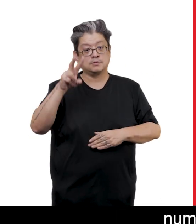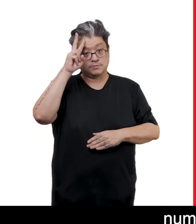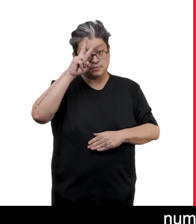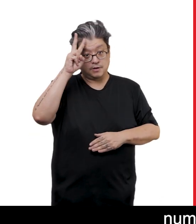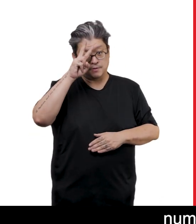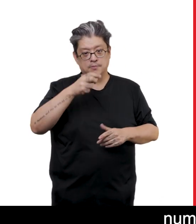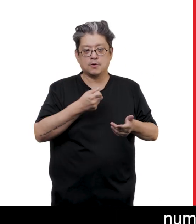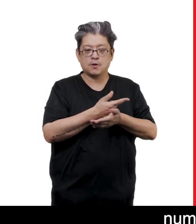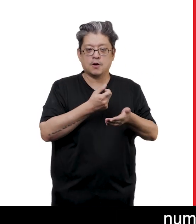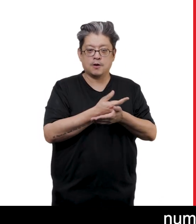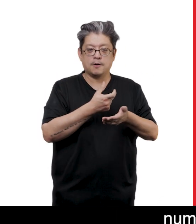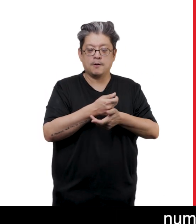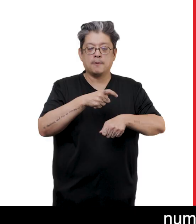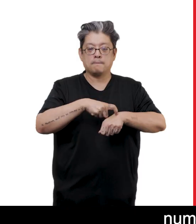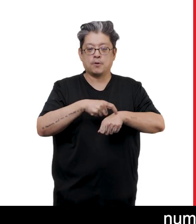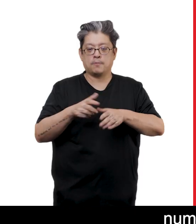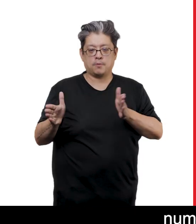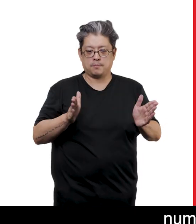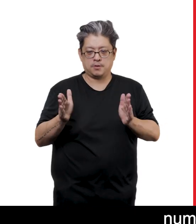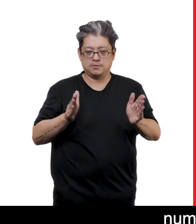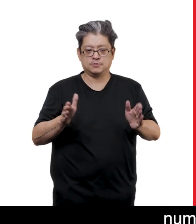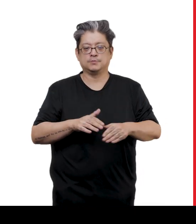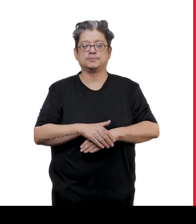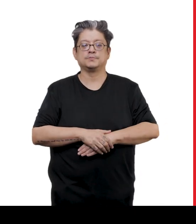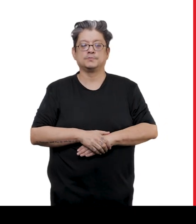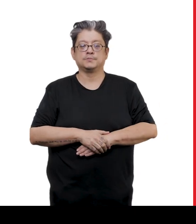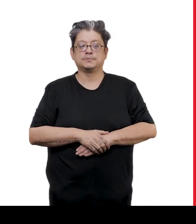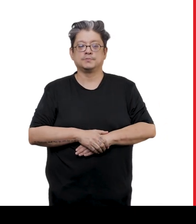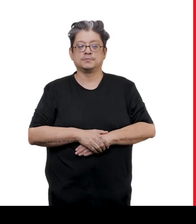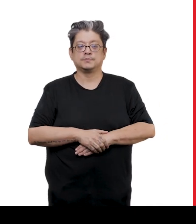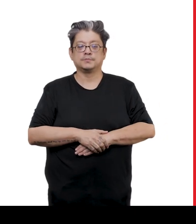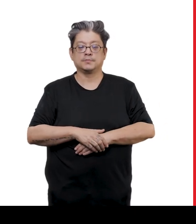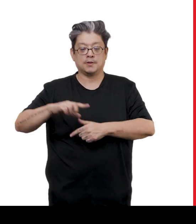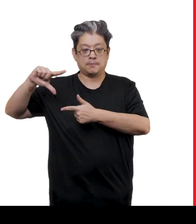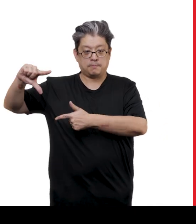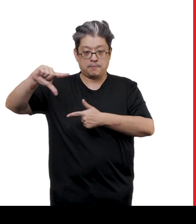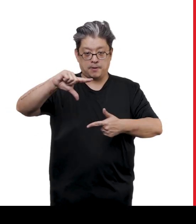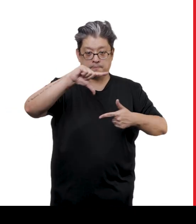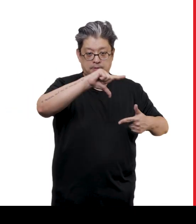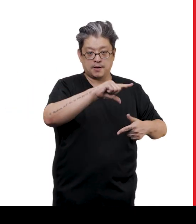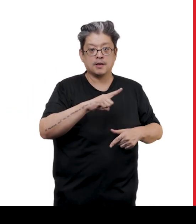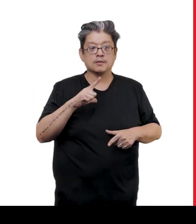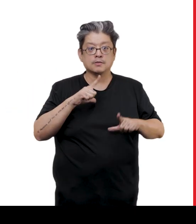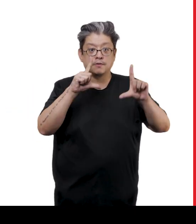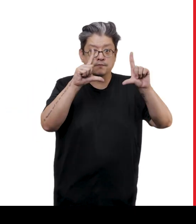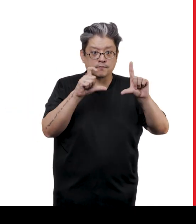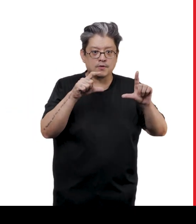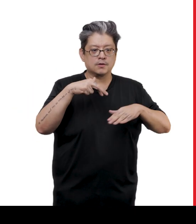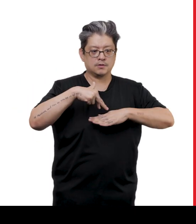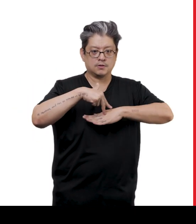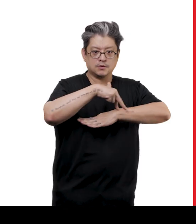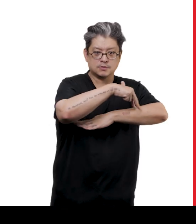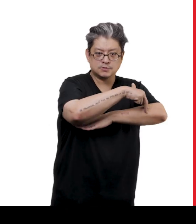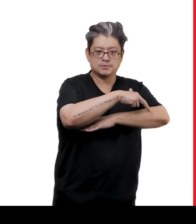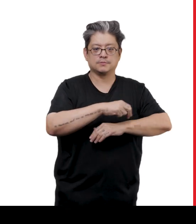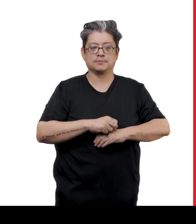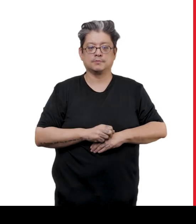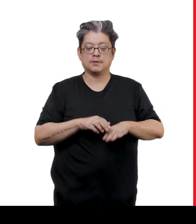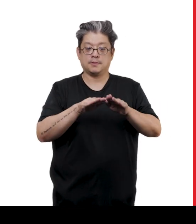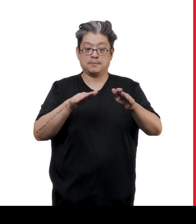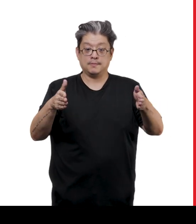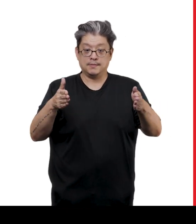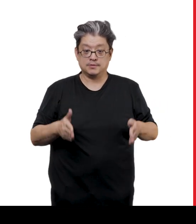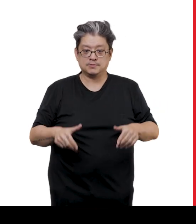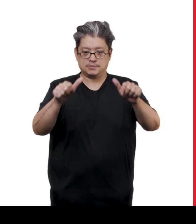expositiva que revela as aquisições feitas nesse período. Entre as obras na parede, há uma fotografia